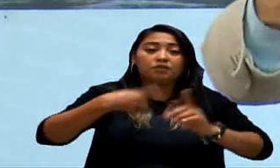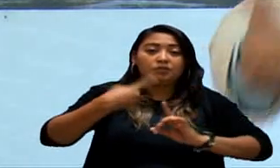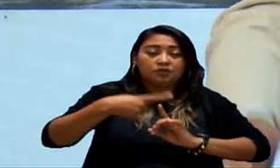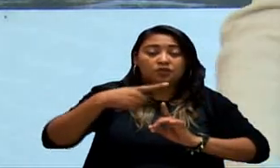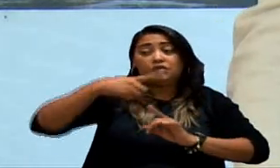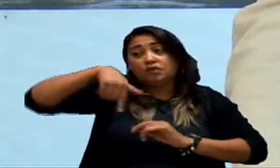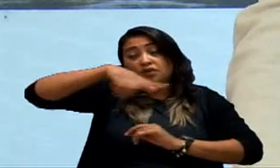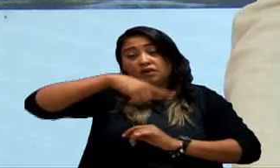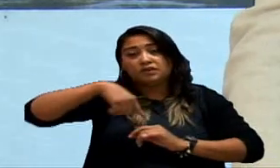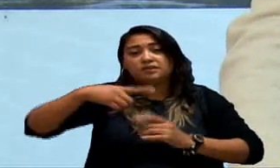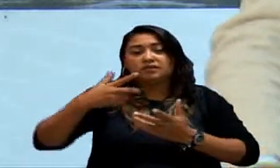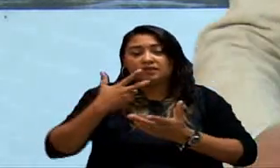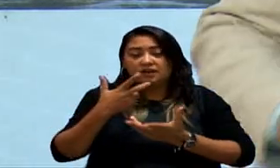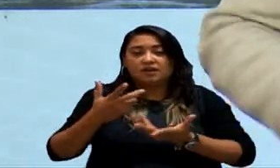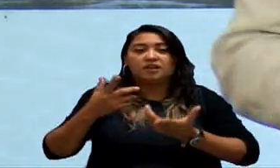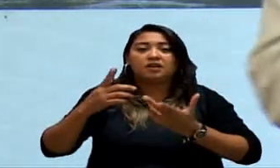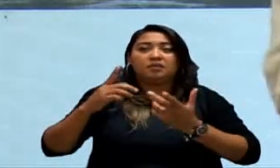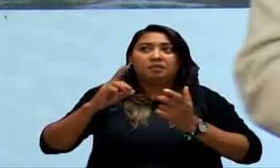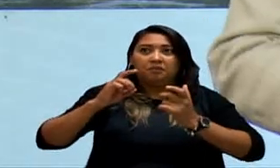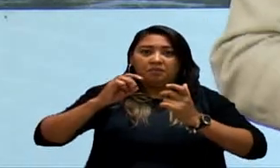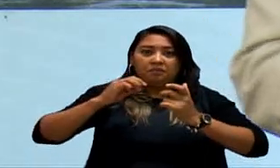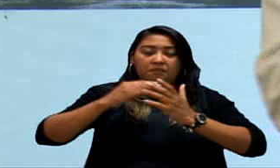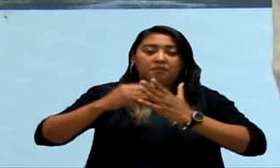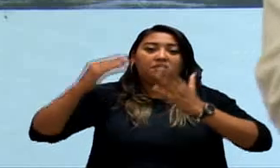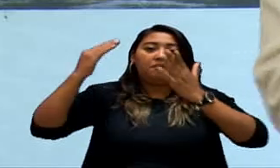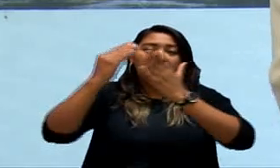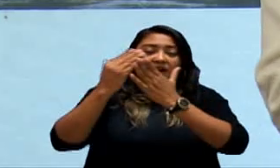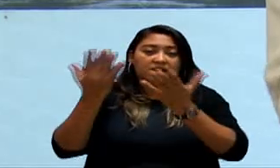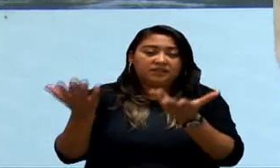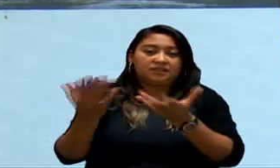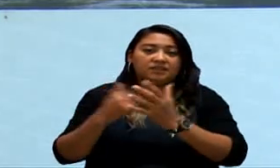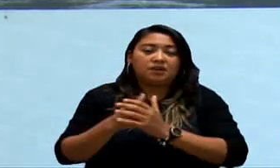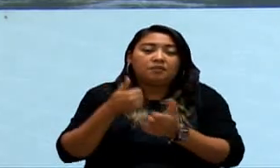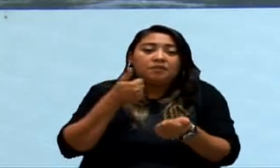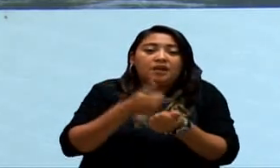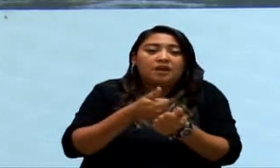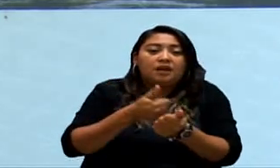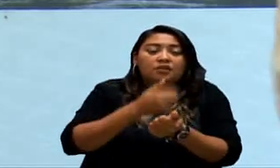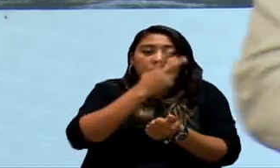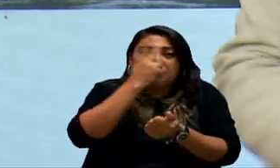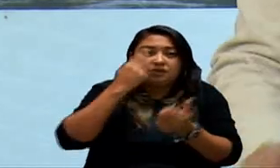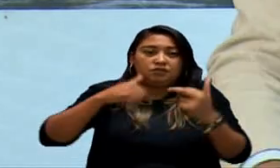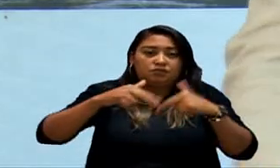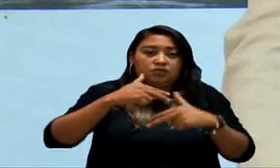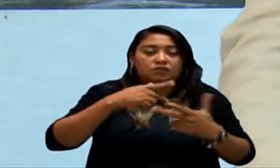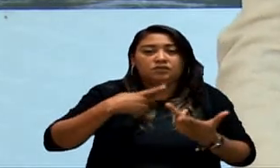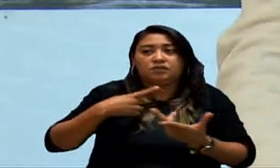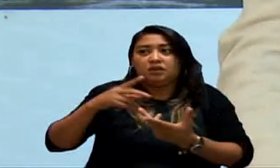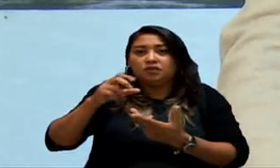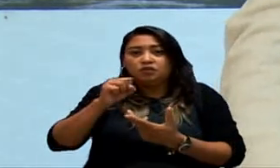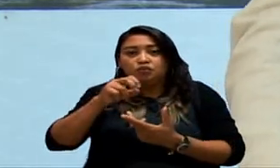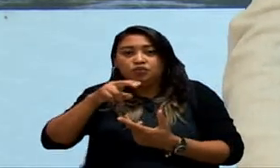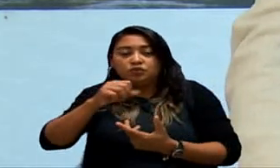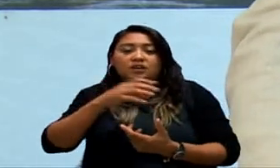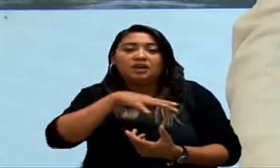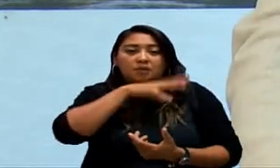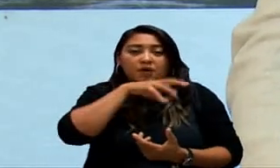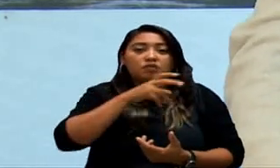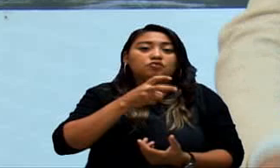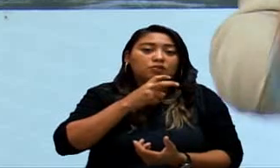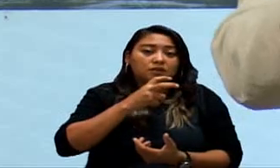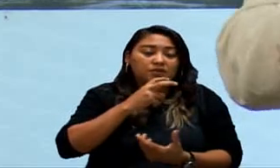coloca como, né, para ficar um pouco mais assim, próximo do cidadão, como o SUS Animal Sorocaba.